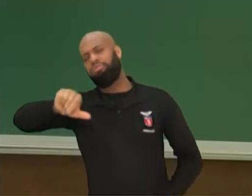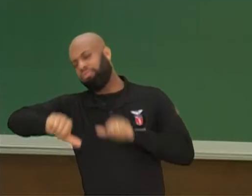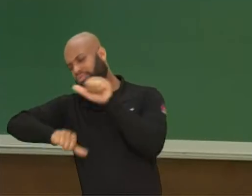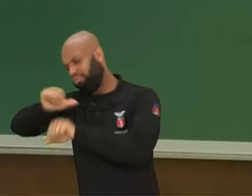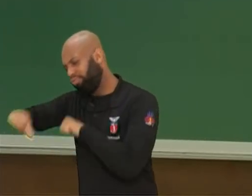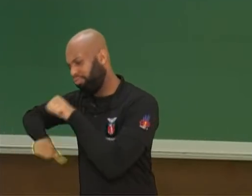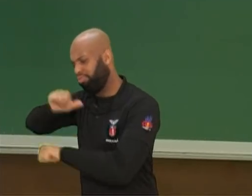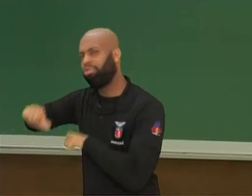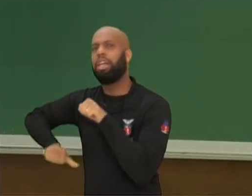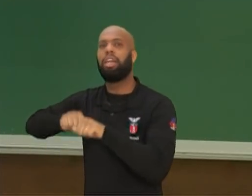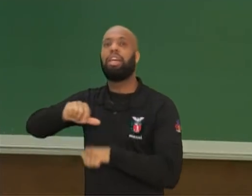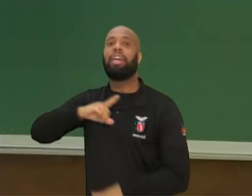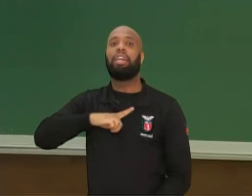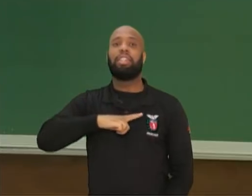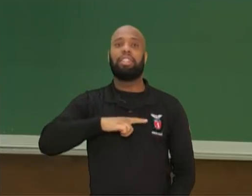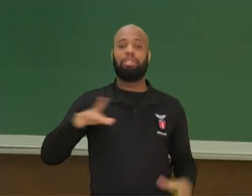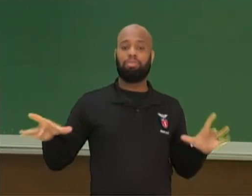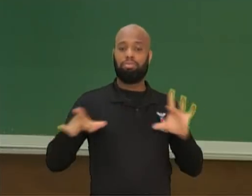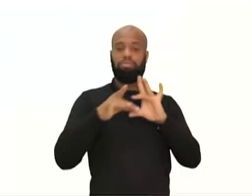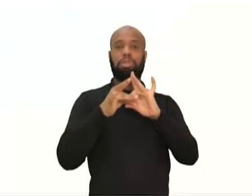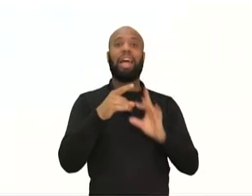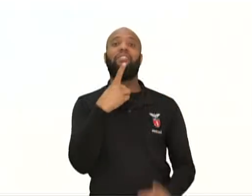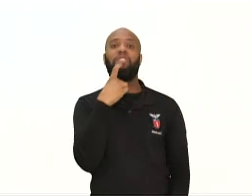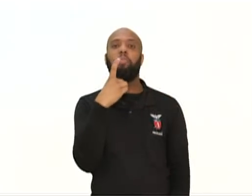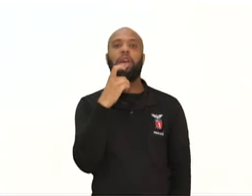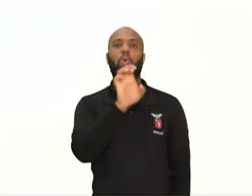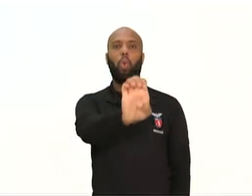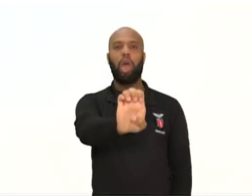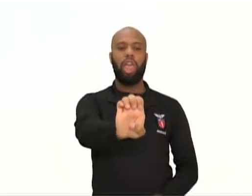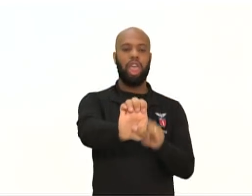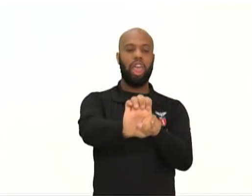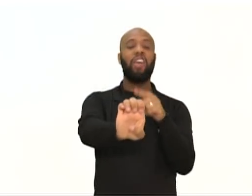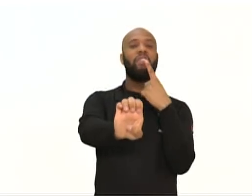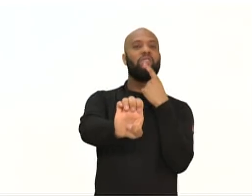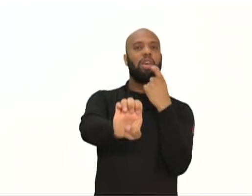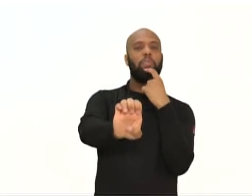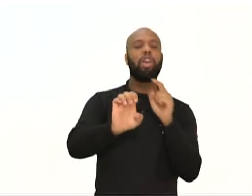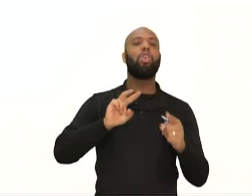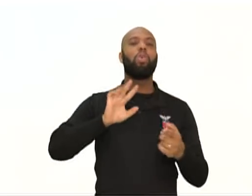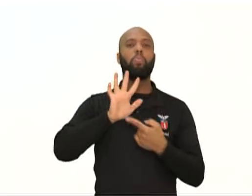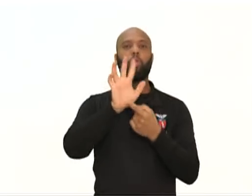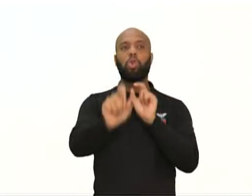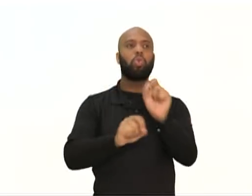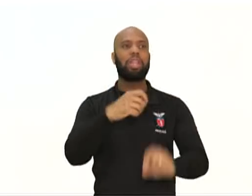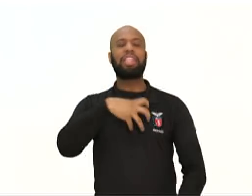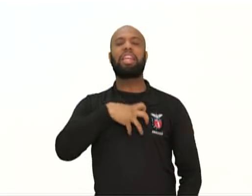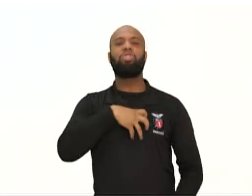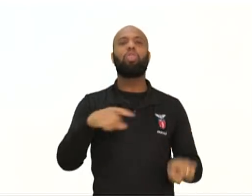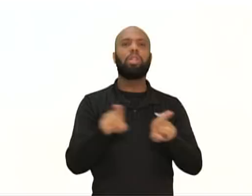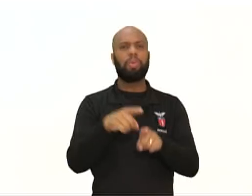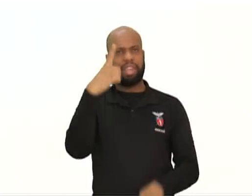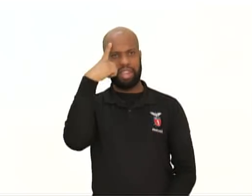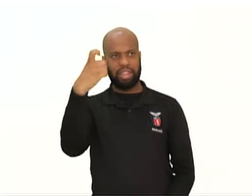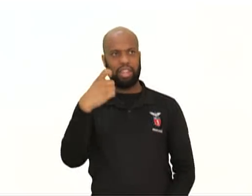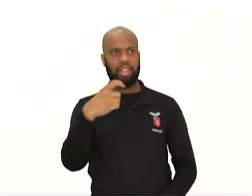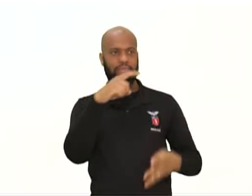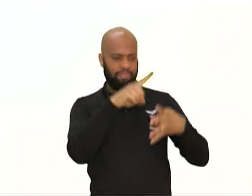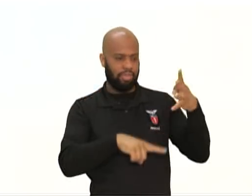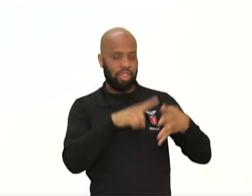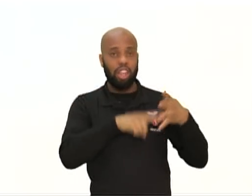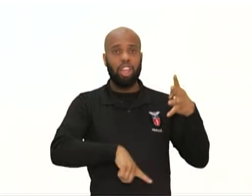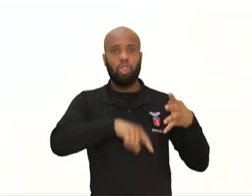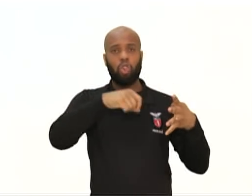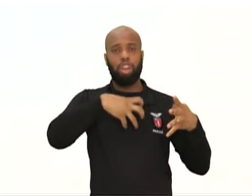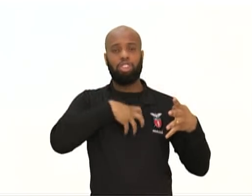mudanças. O conectivo em destaque coordena a oração e estabelece um sentido ou ideia. Marque a